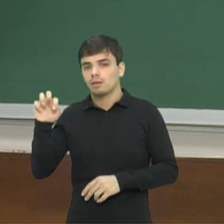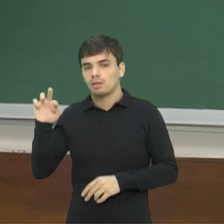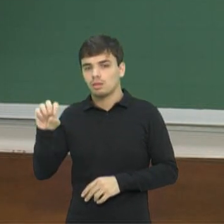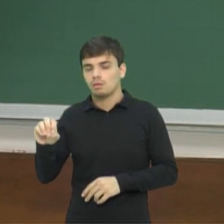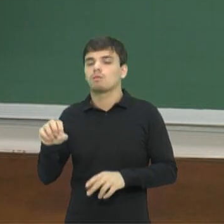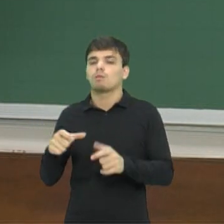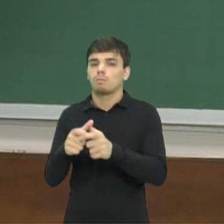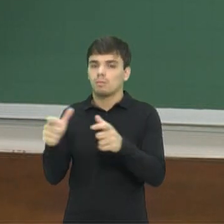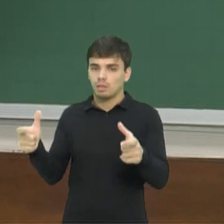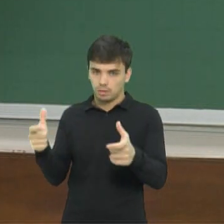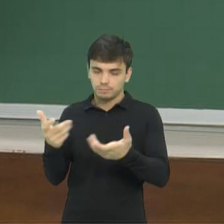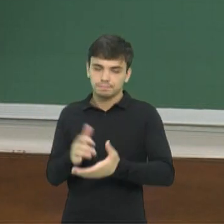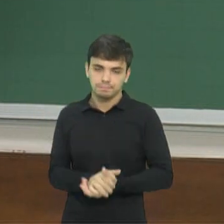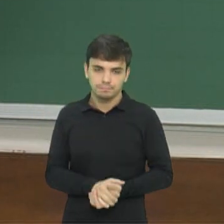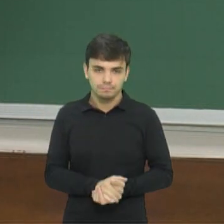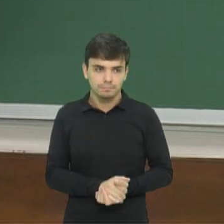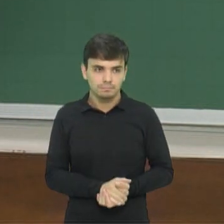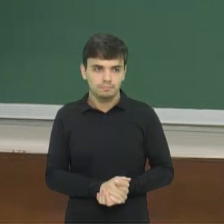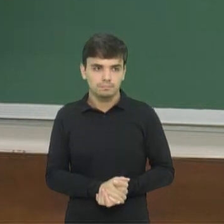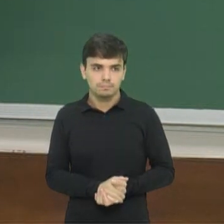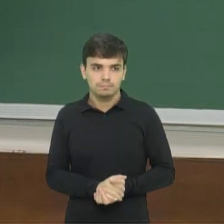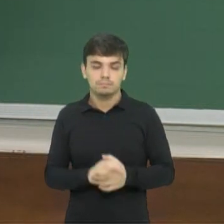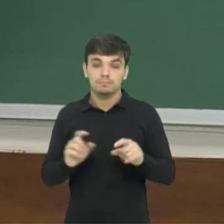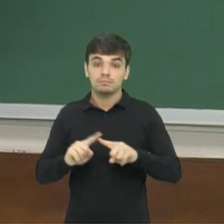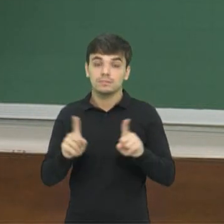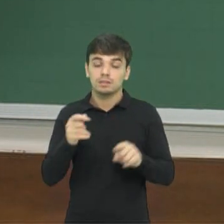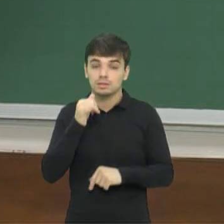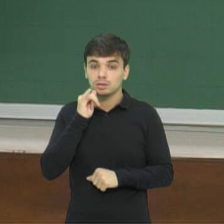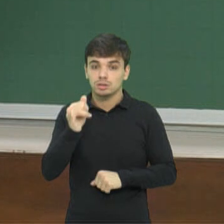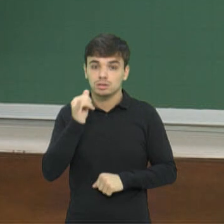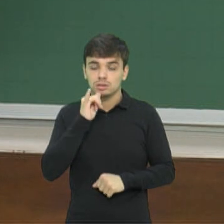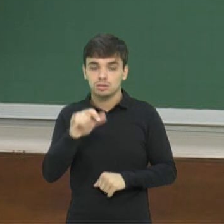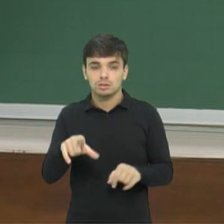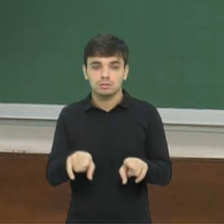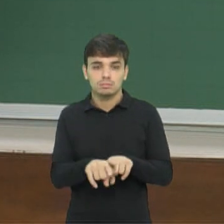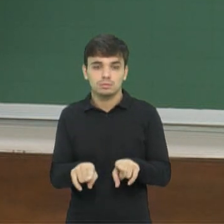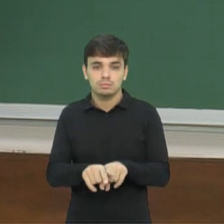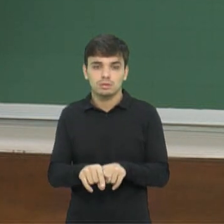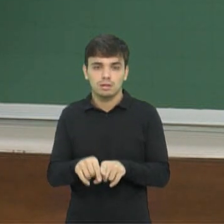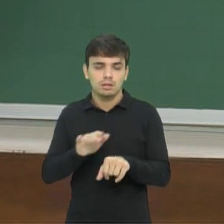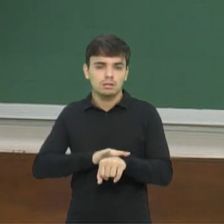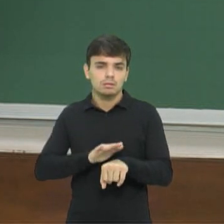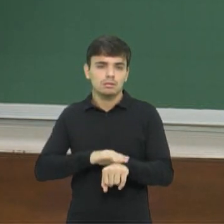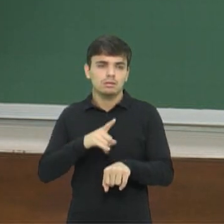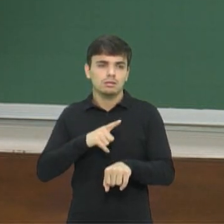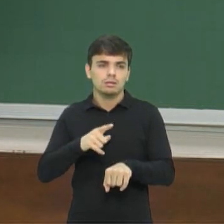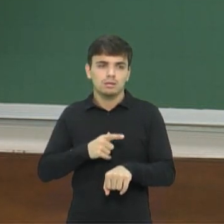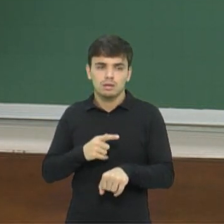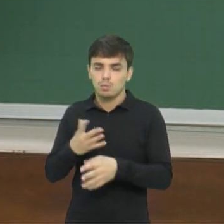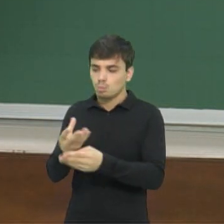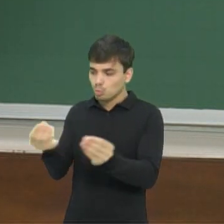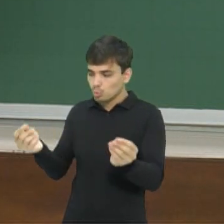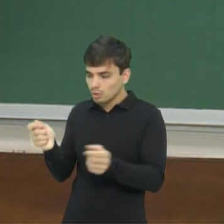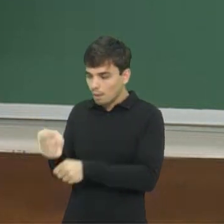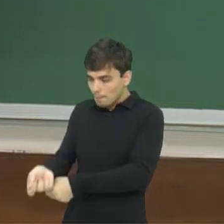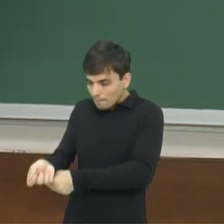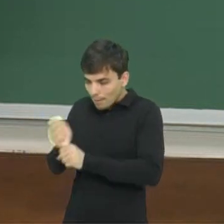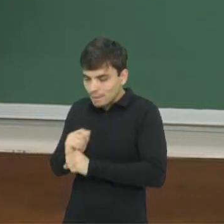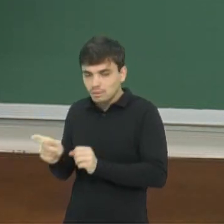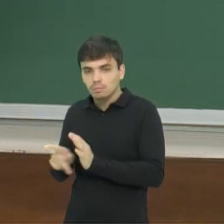ok? Continuando lá. Mas ainda está dizendo, ó, que está tendo no mesmo período uma sobrepesca de sardinhas.